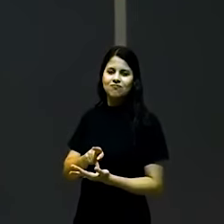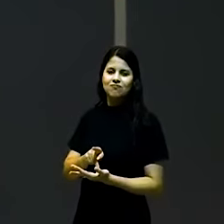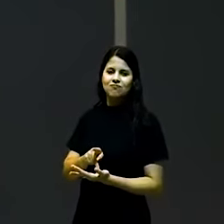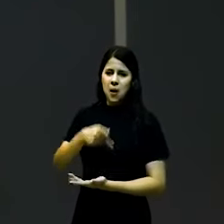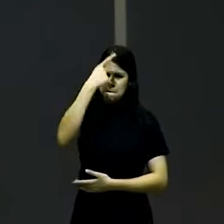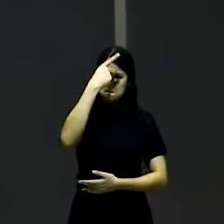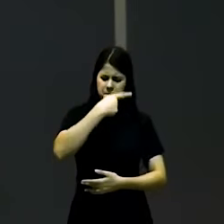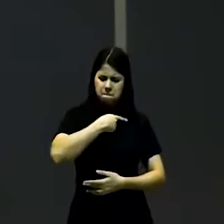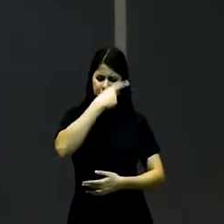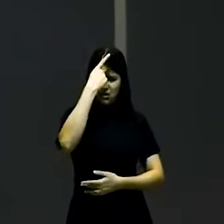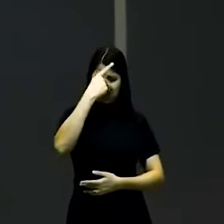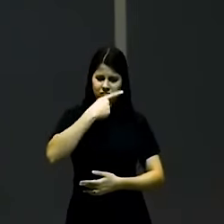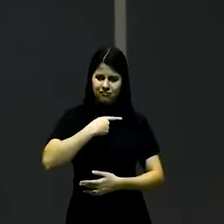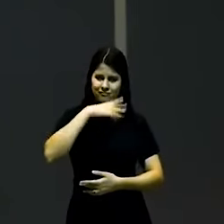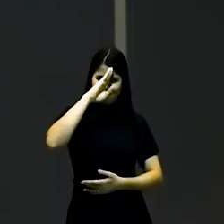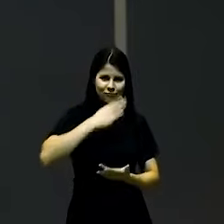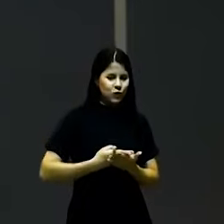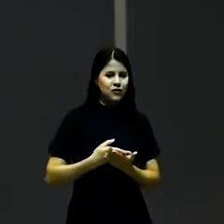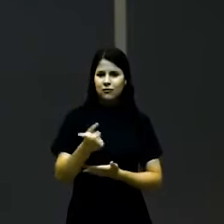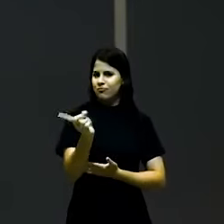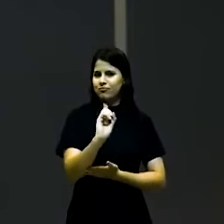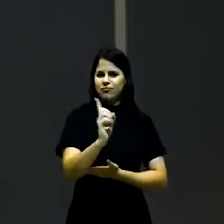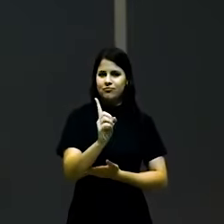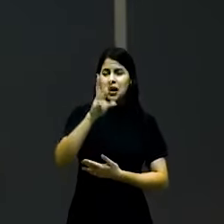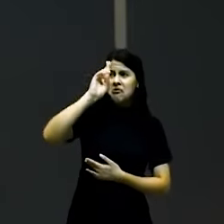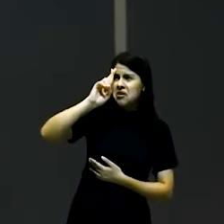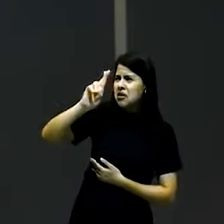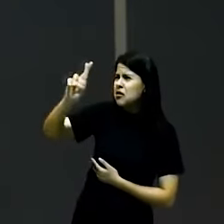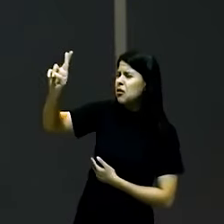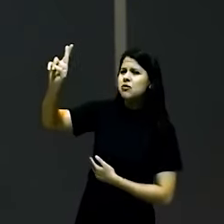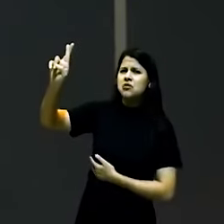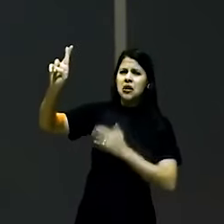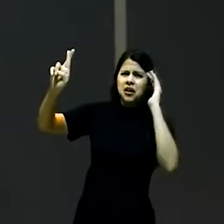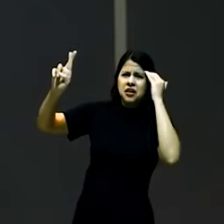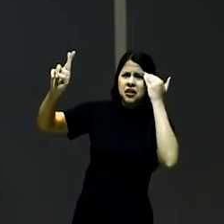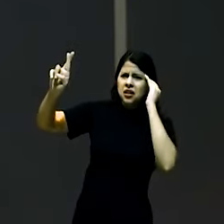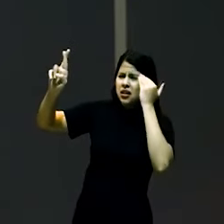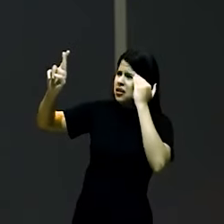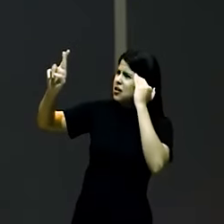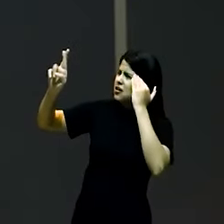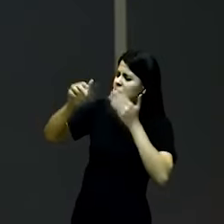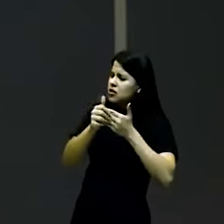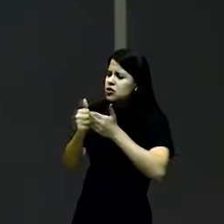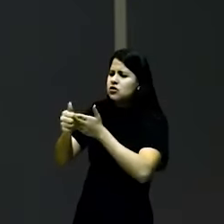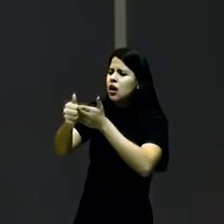próprio entendimento. Reconhece o Senhor em todos os seus caminhos e Ele vai